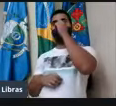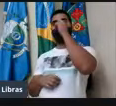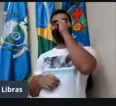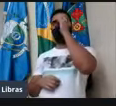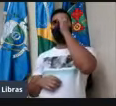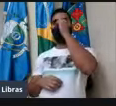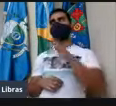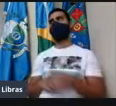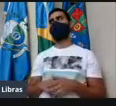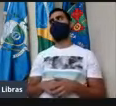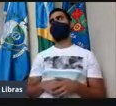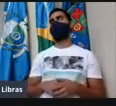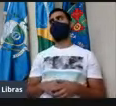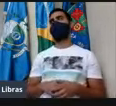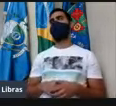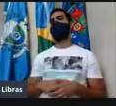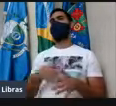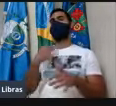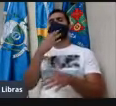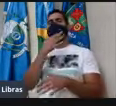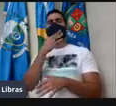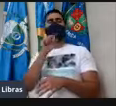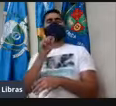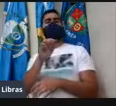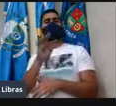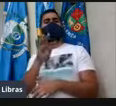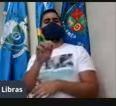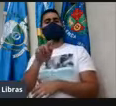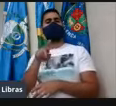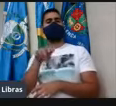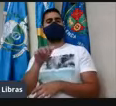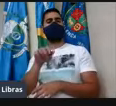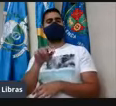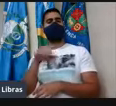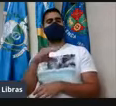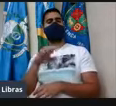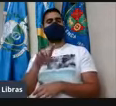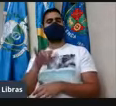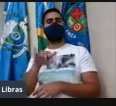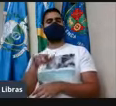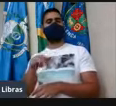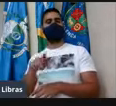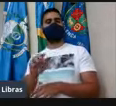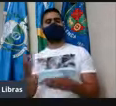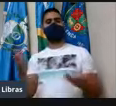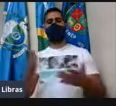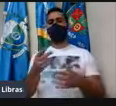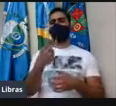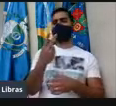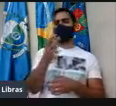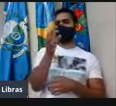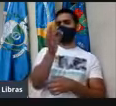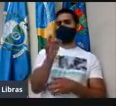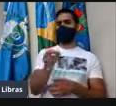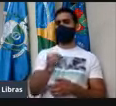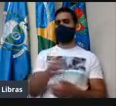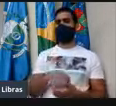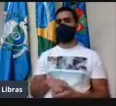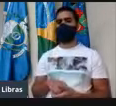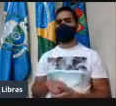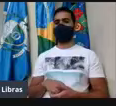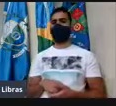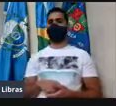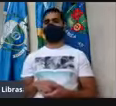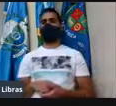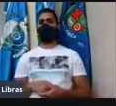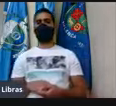do conhecimento de todo mundo que a taxa Selic, hoje, ela está em 2%. E o Comitê de